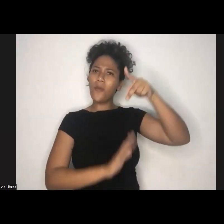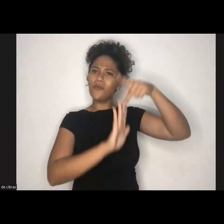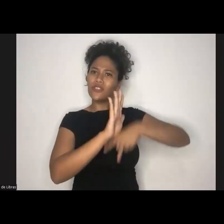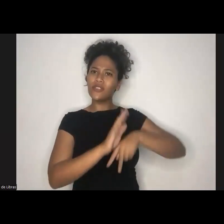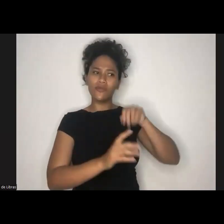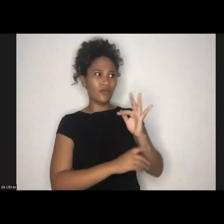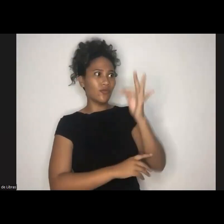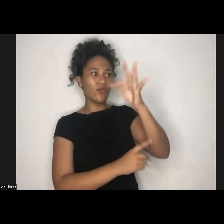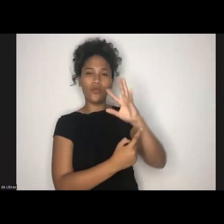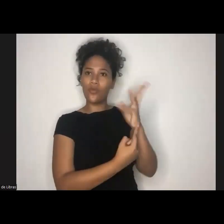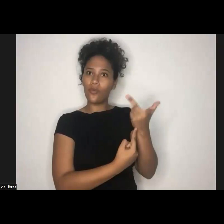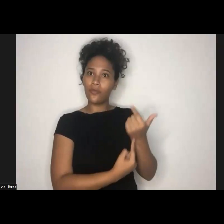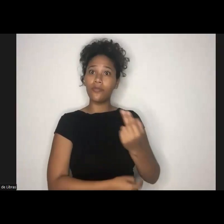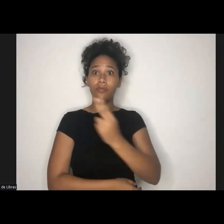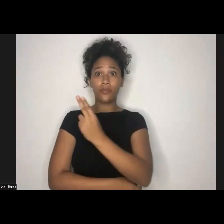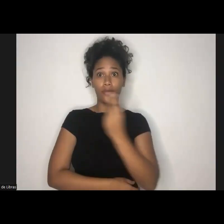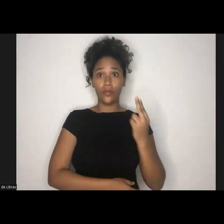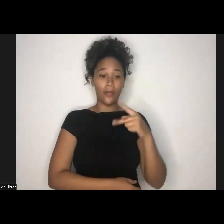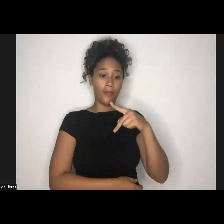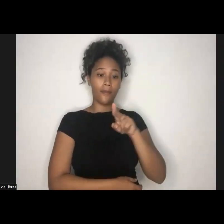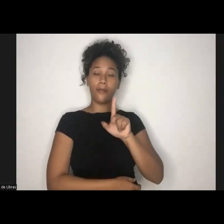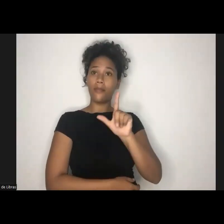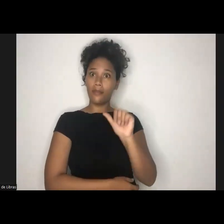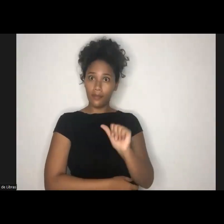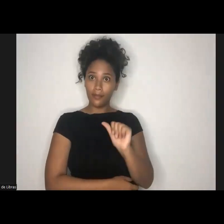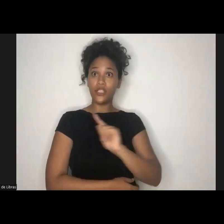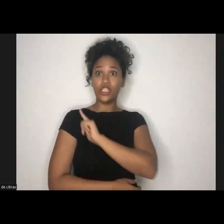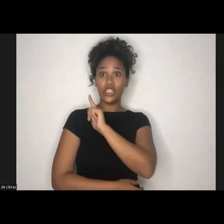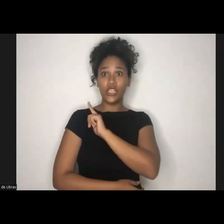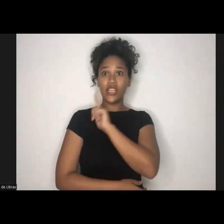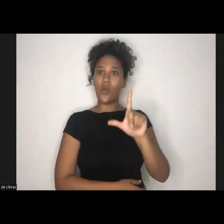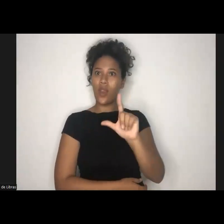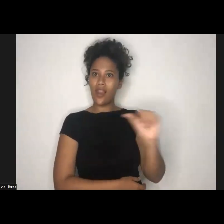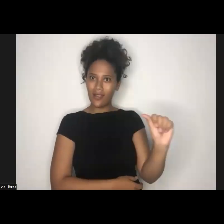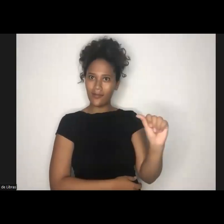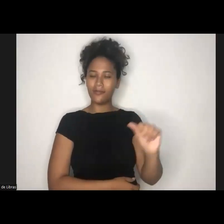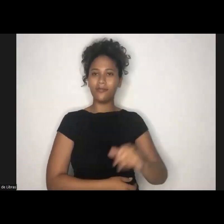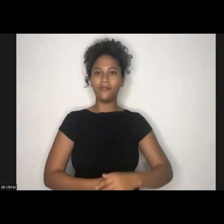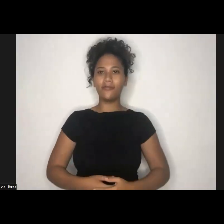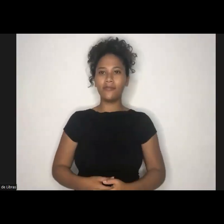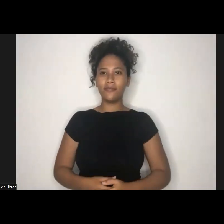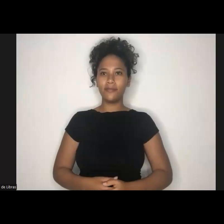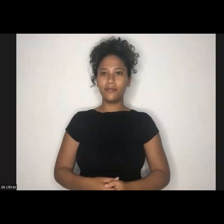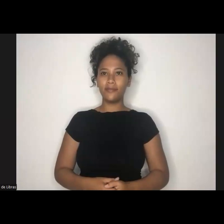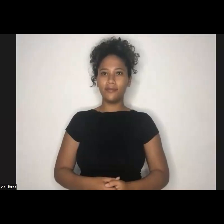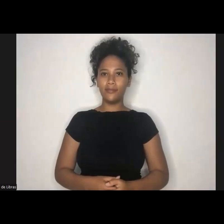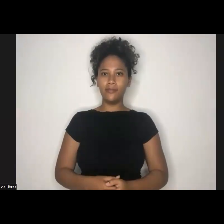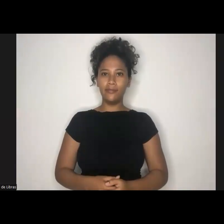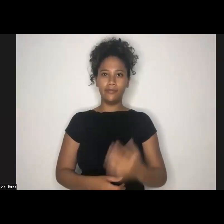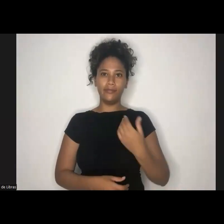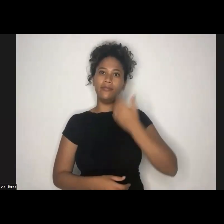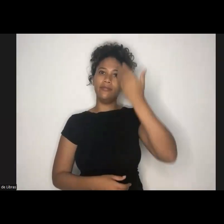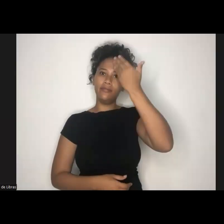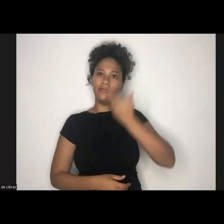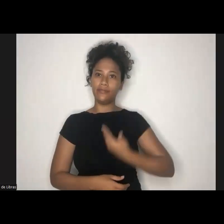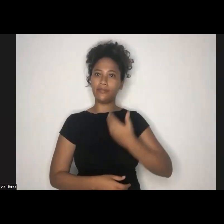Paula Martini rede de inovação do Museu do amanhã e gerente do laboratório de atividades do amanhã eu sou uma mulher de